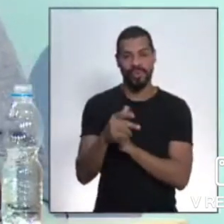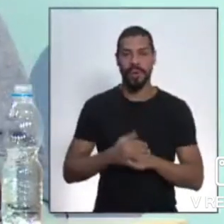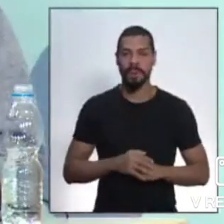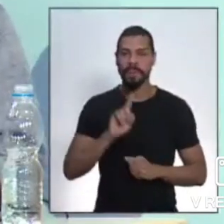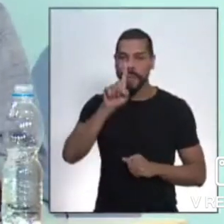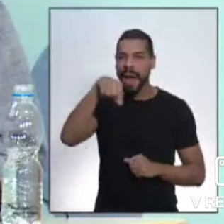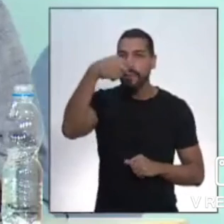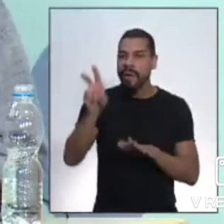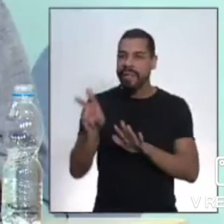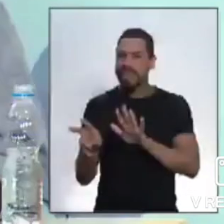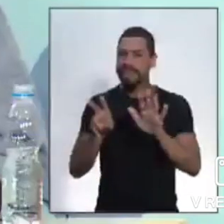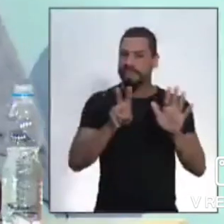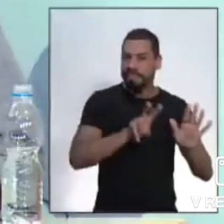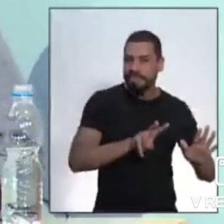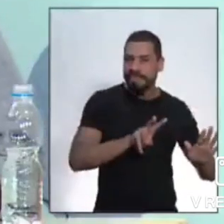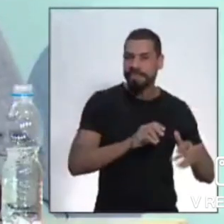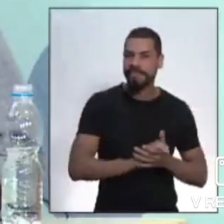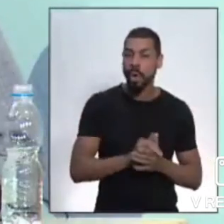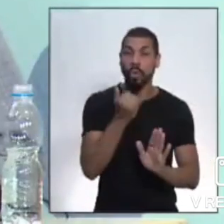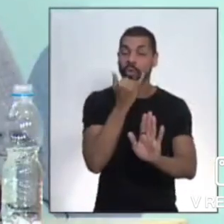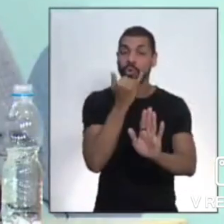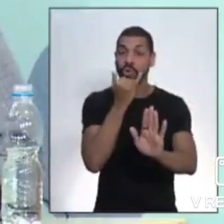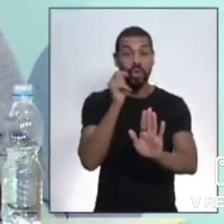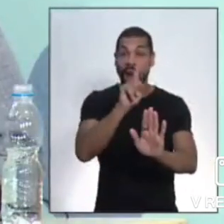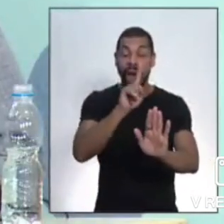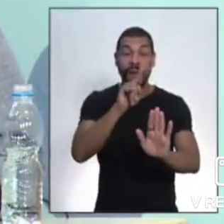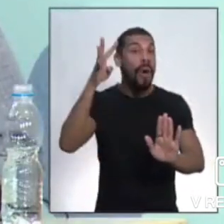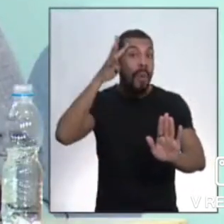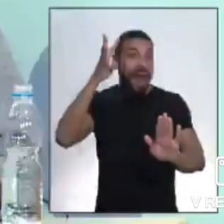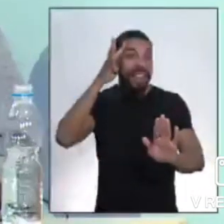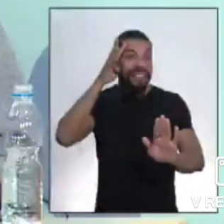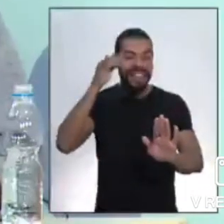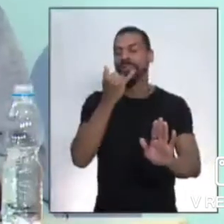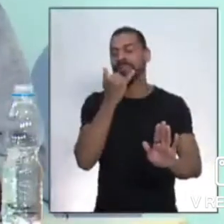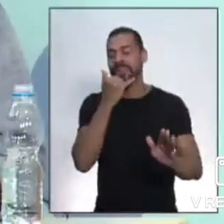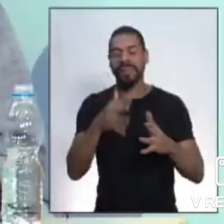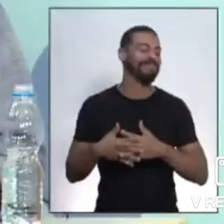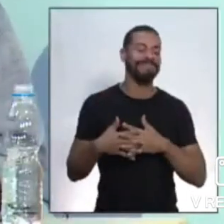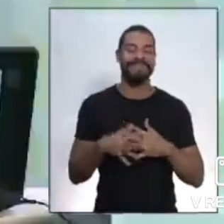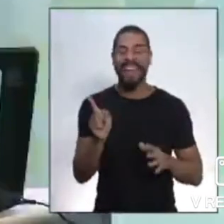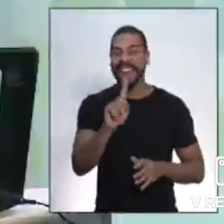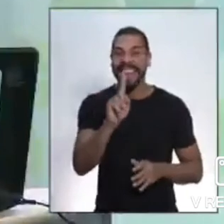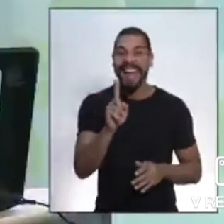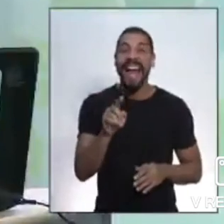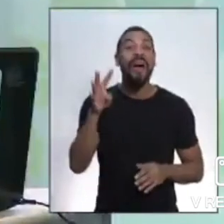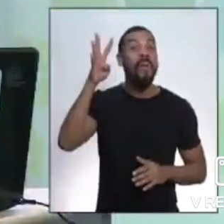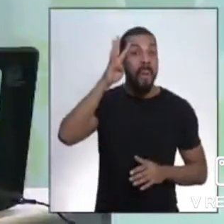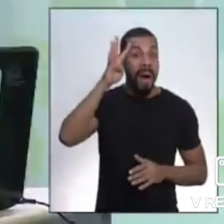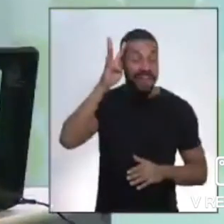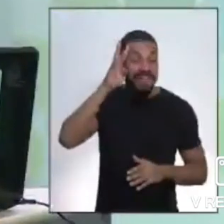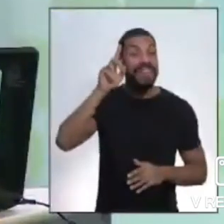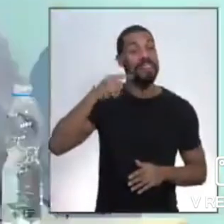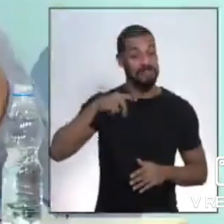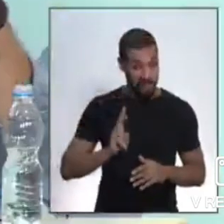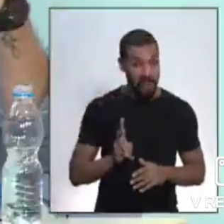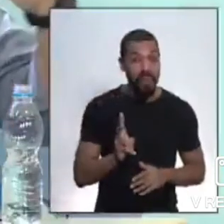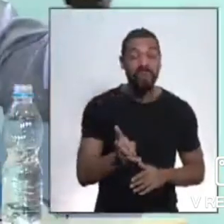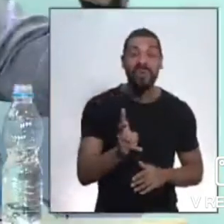que vem, Jonas... Oh, semana que vem não, quarta-feira, hoje é segunda, olha. Quarta-feira. Quarta-feira nós vamos começar a